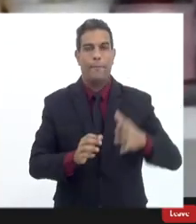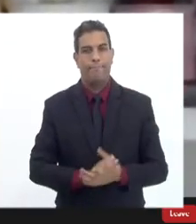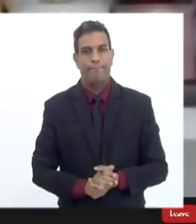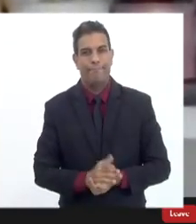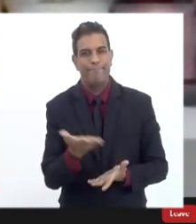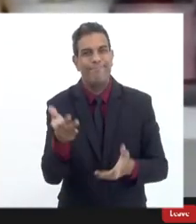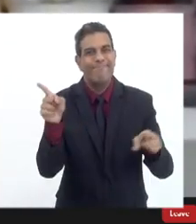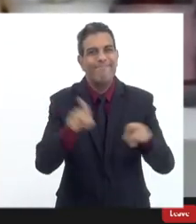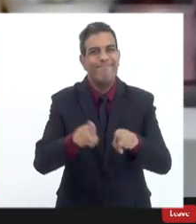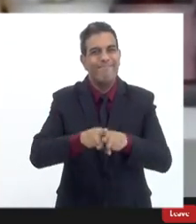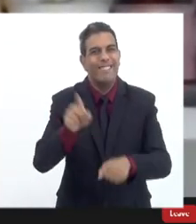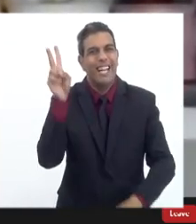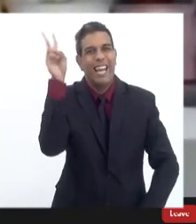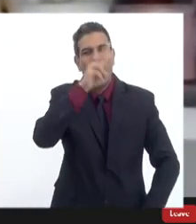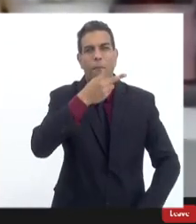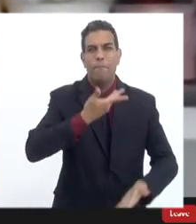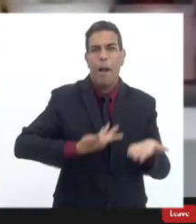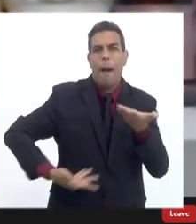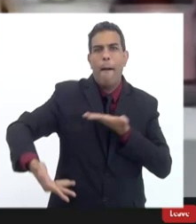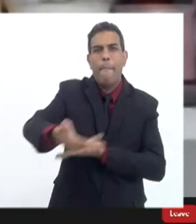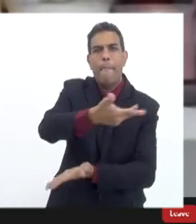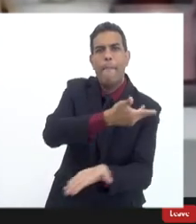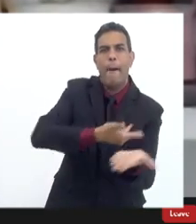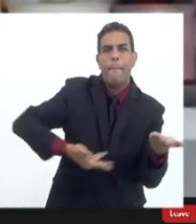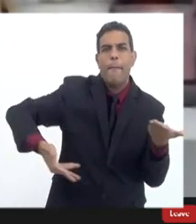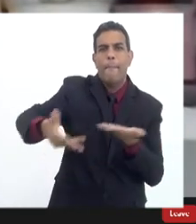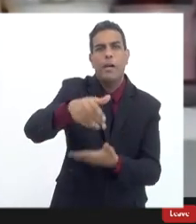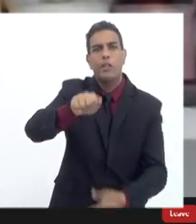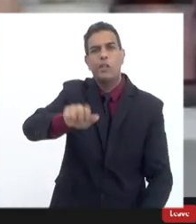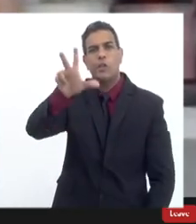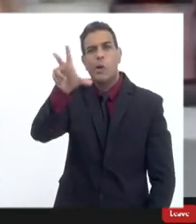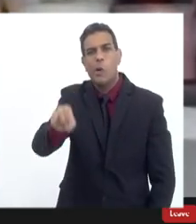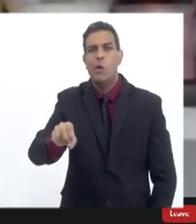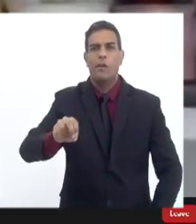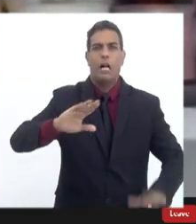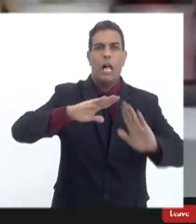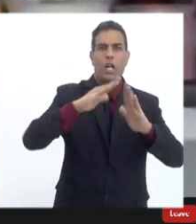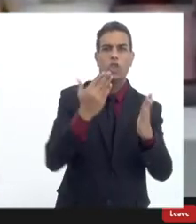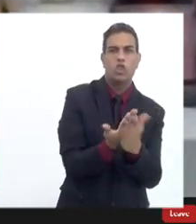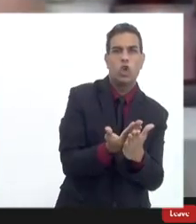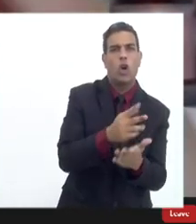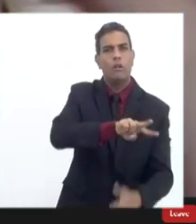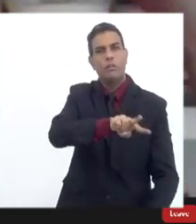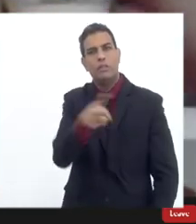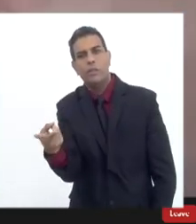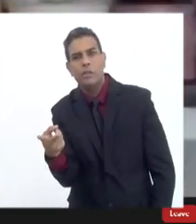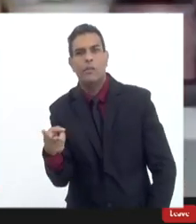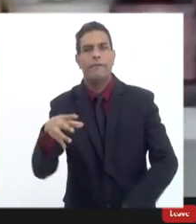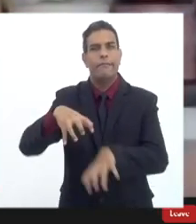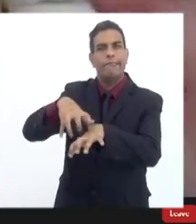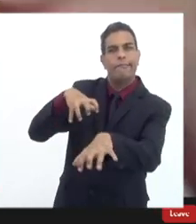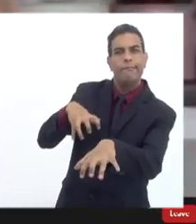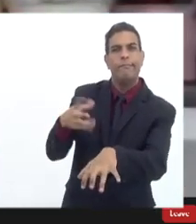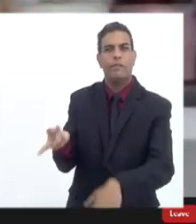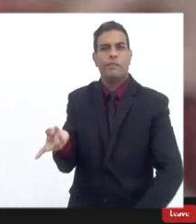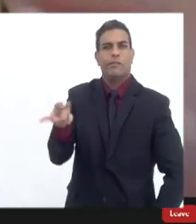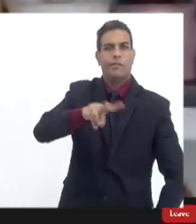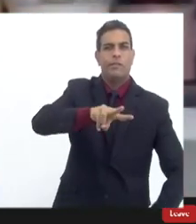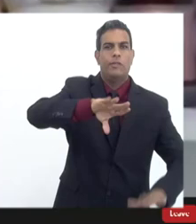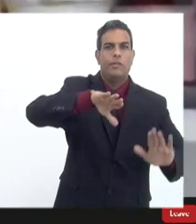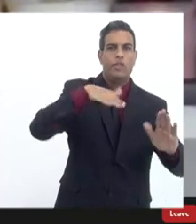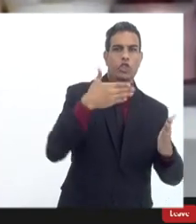de estudantes em sala de aula, ele demanda, que é um tanto vem para a escola hoje, o outro vem amanhã e